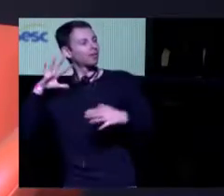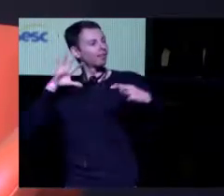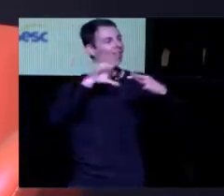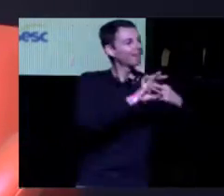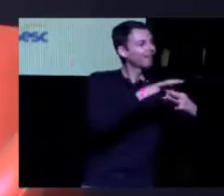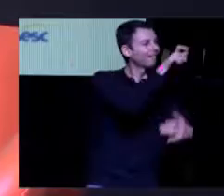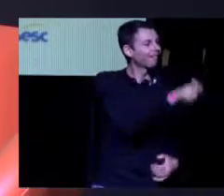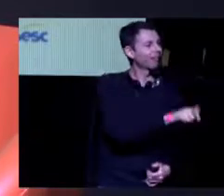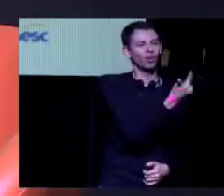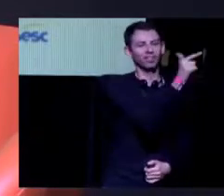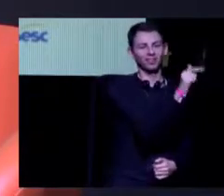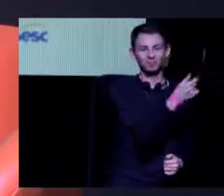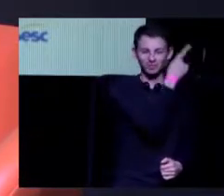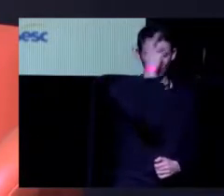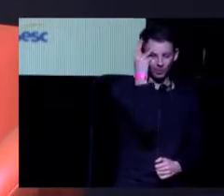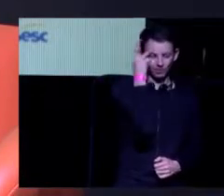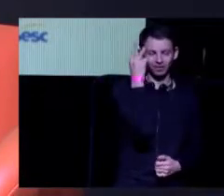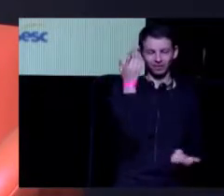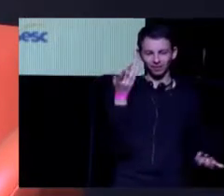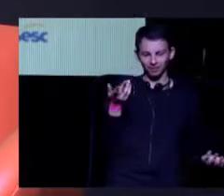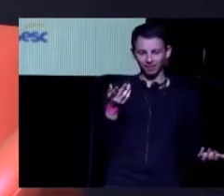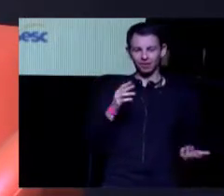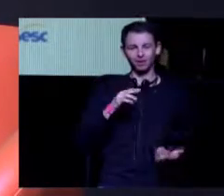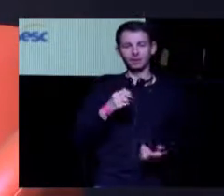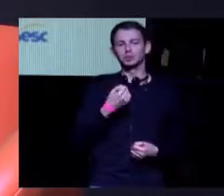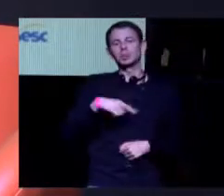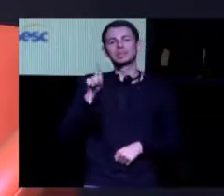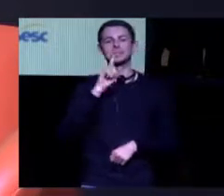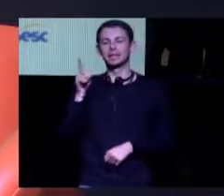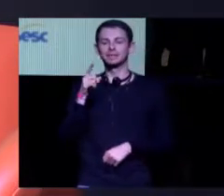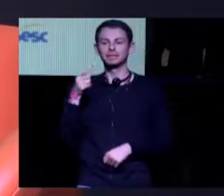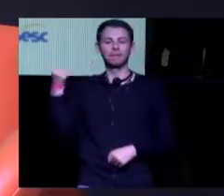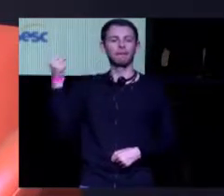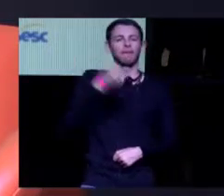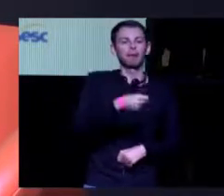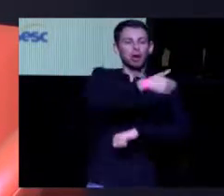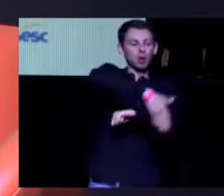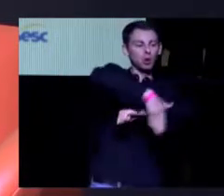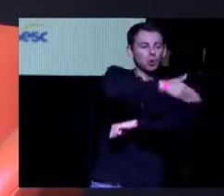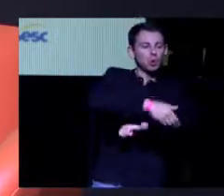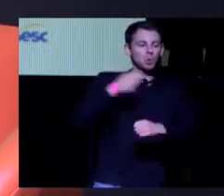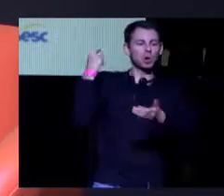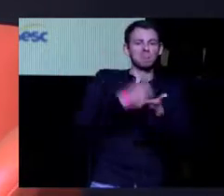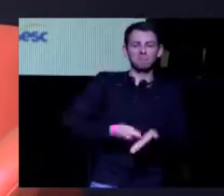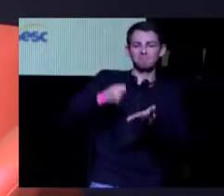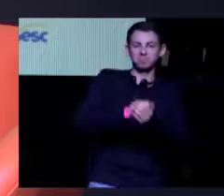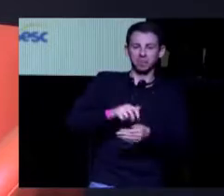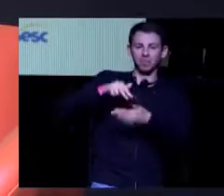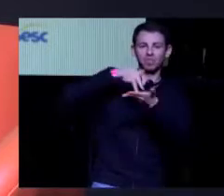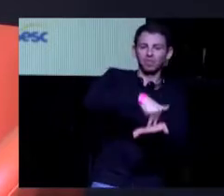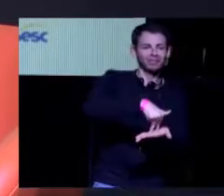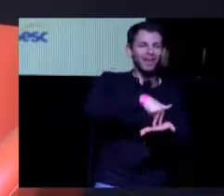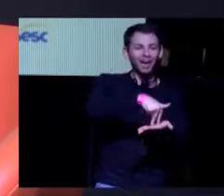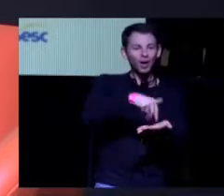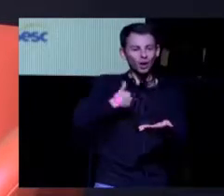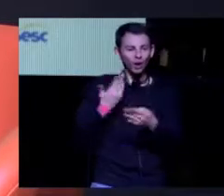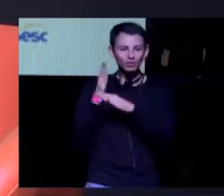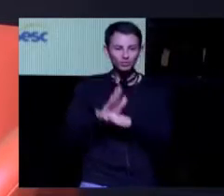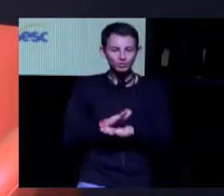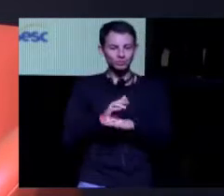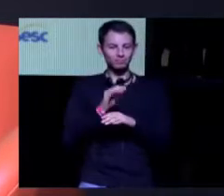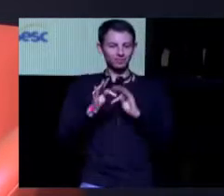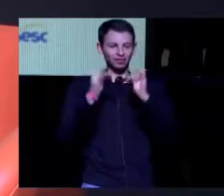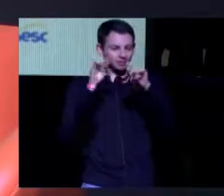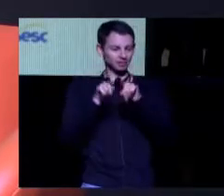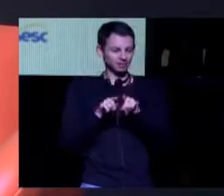necessariamente estar sendo protagonista porque estão indo para a rua, mas elas estão dando voz e poder para essas pessoas. Porque é